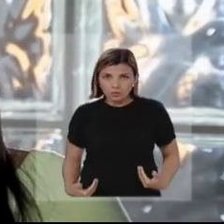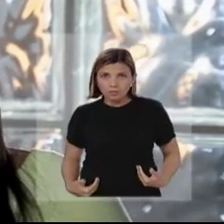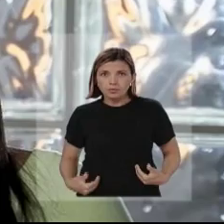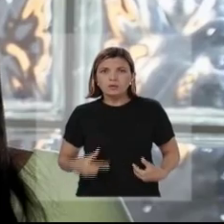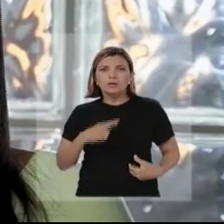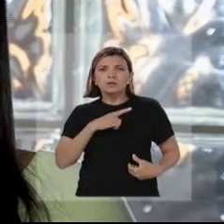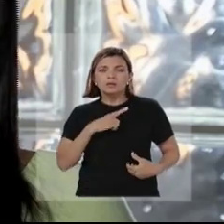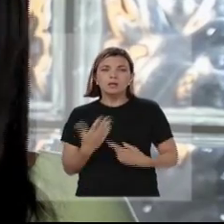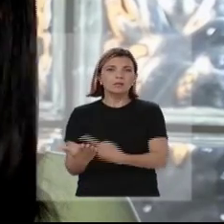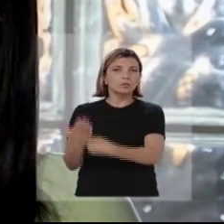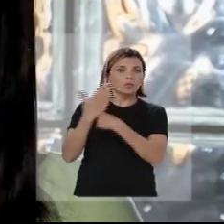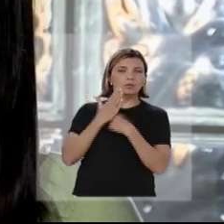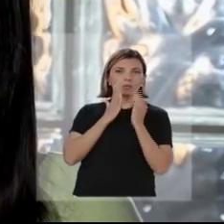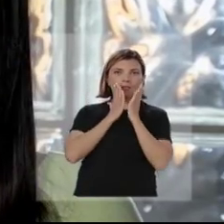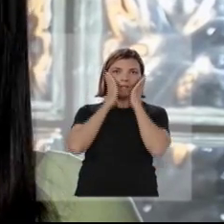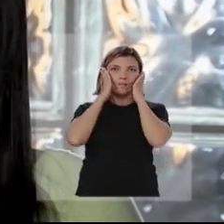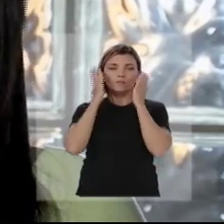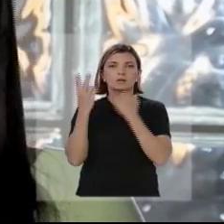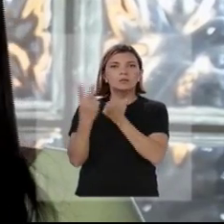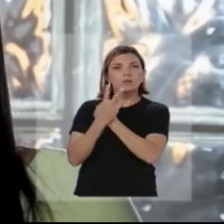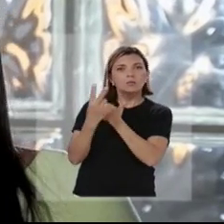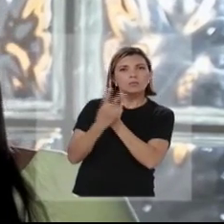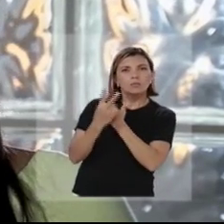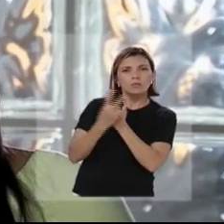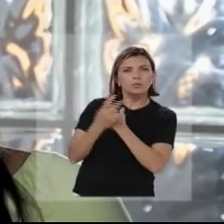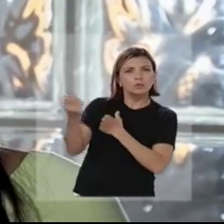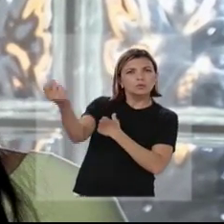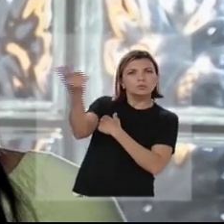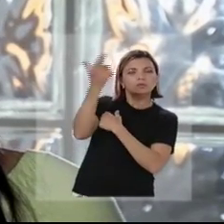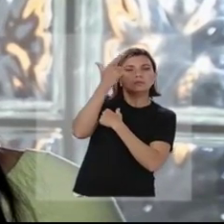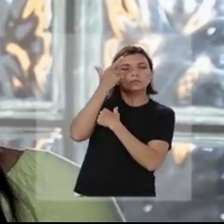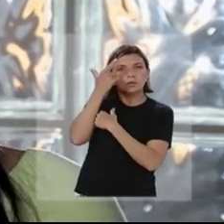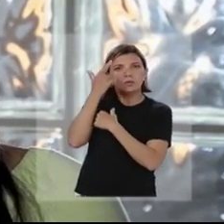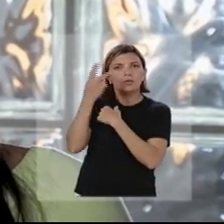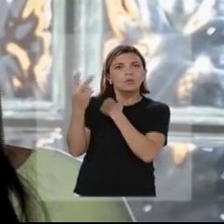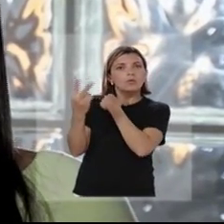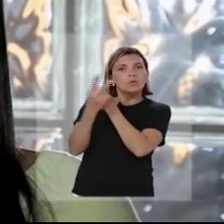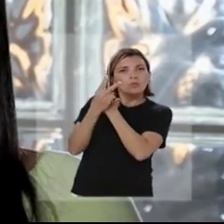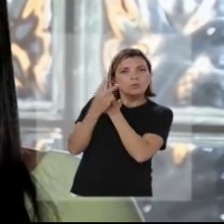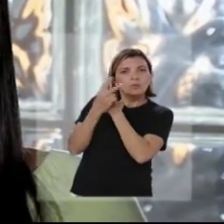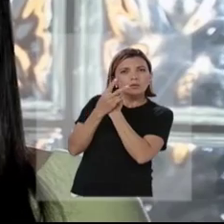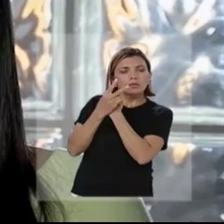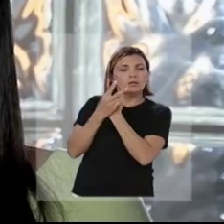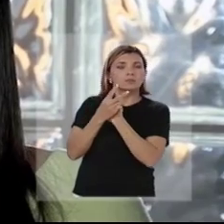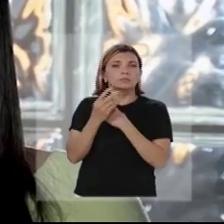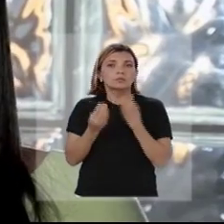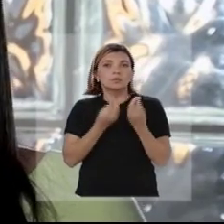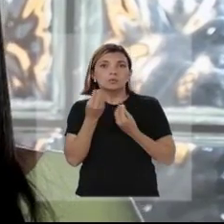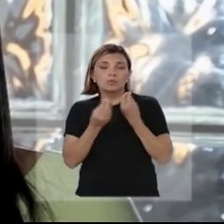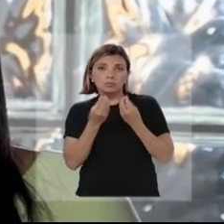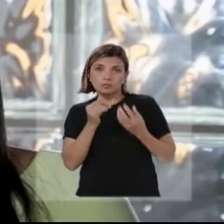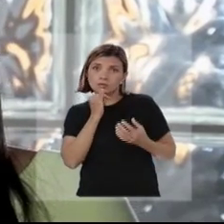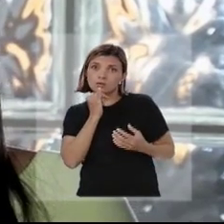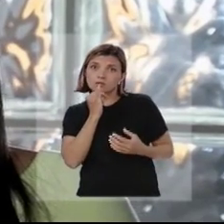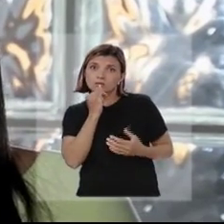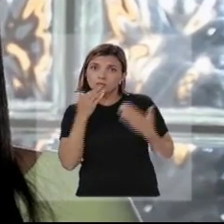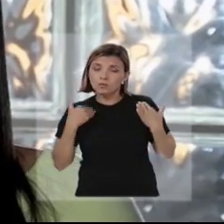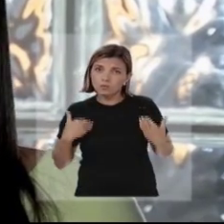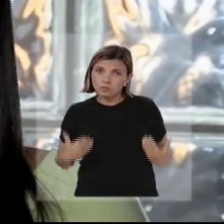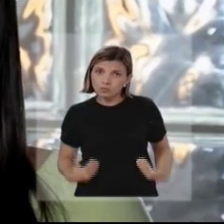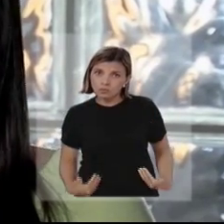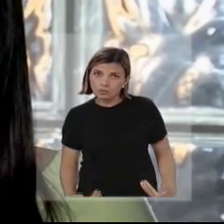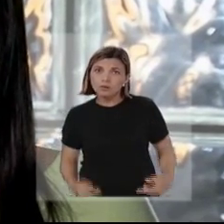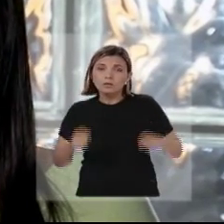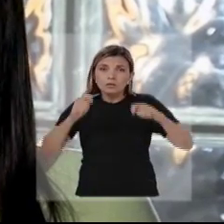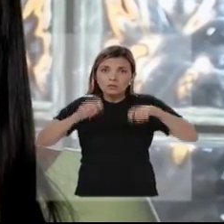do nosso corpo agem como antioxidantes. Eles combatem os radicais livres de oxigênio, que são substâncias produzidas